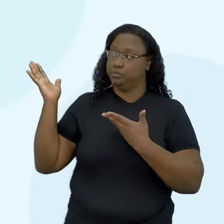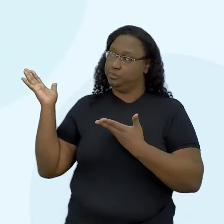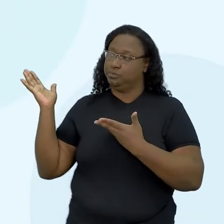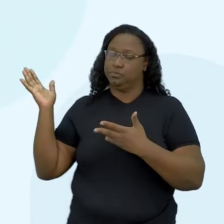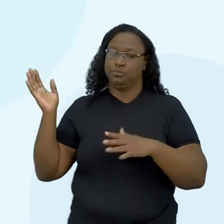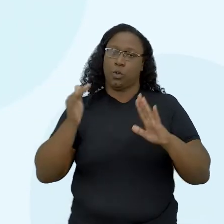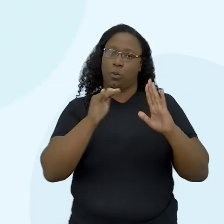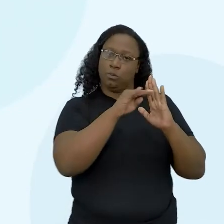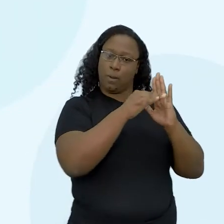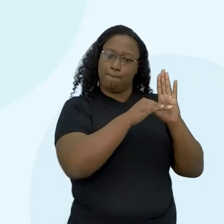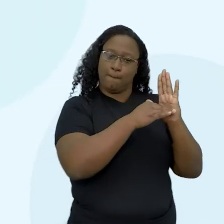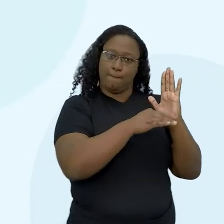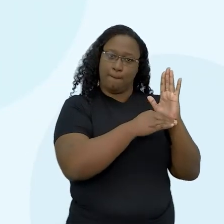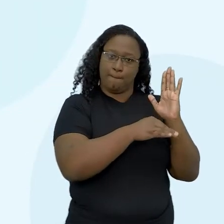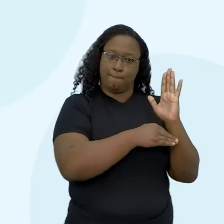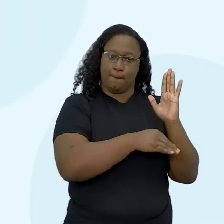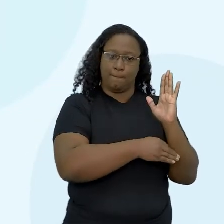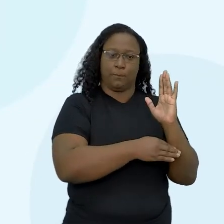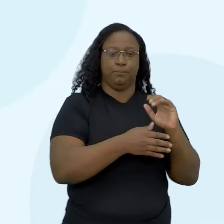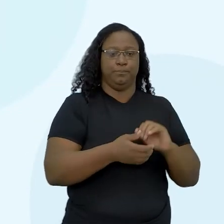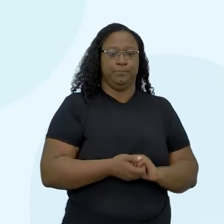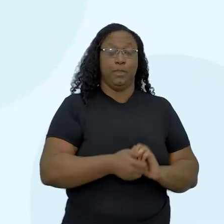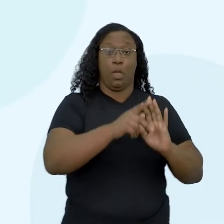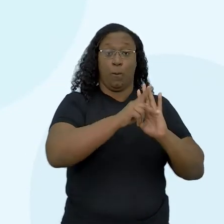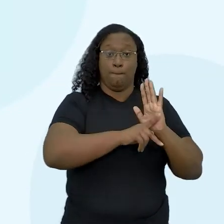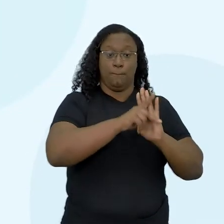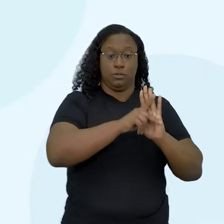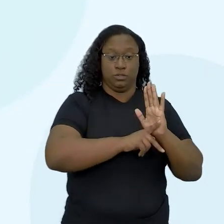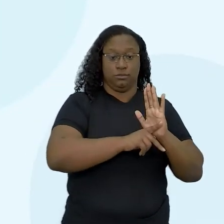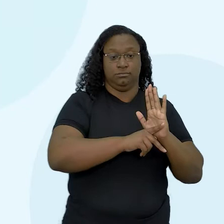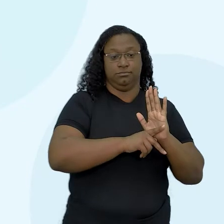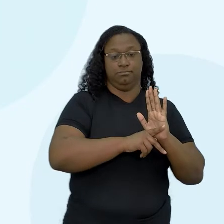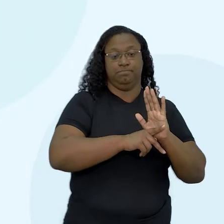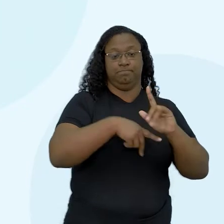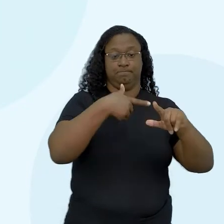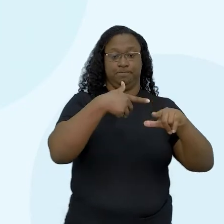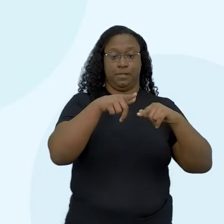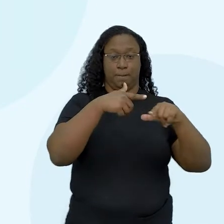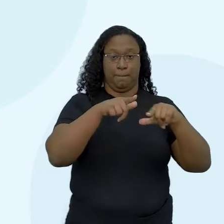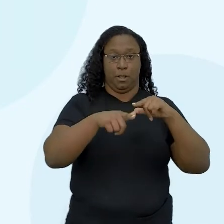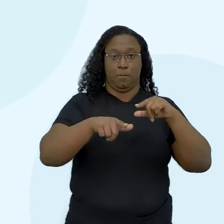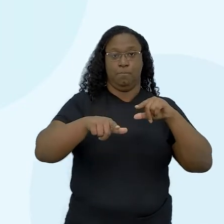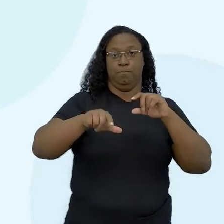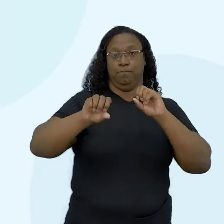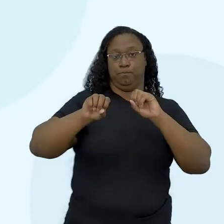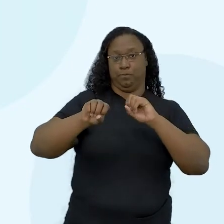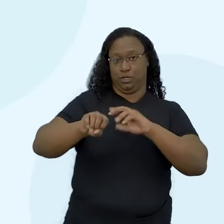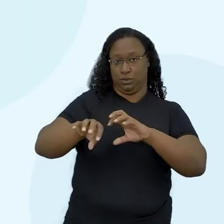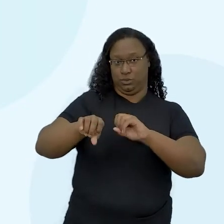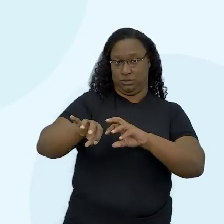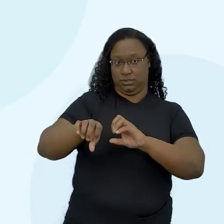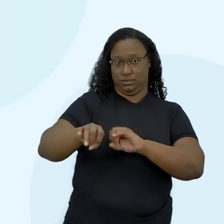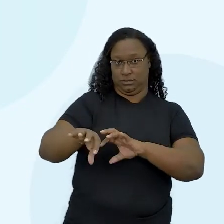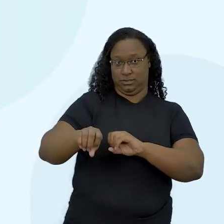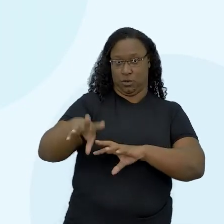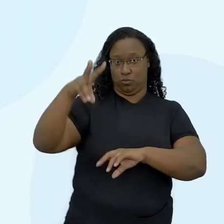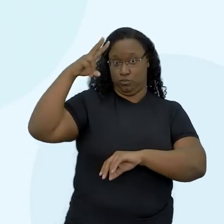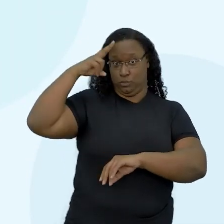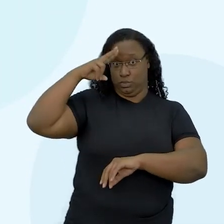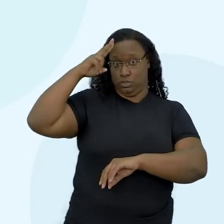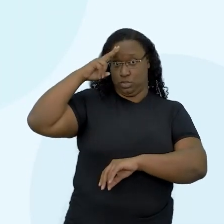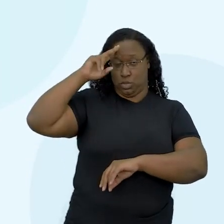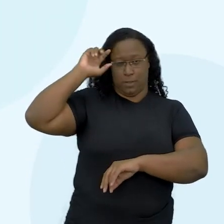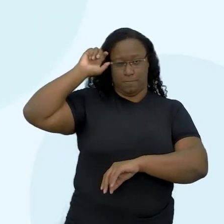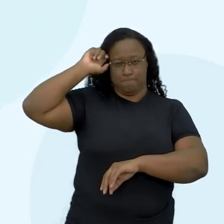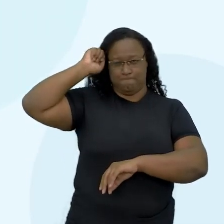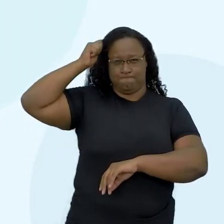alguns dados. Esse projeto aqui trabalha com educação, falando sobre história da África.